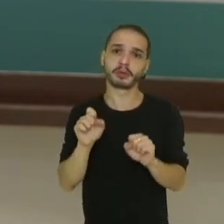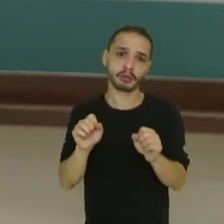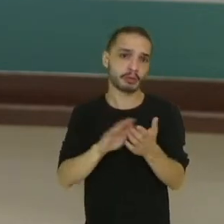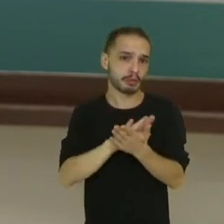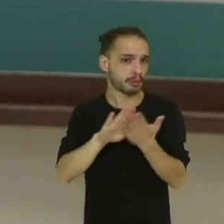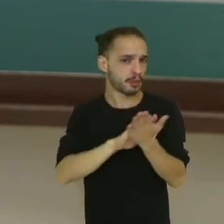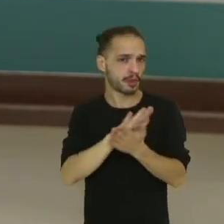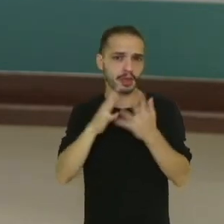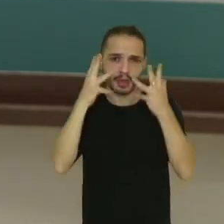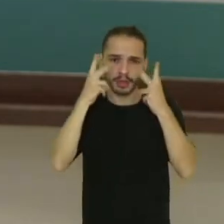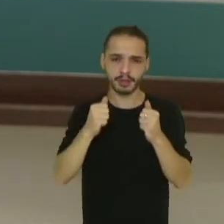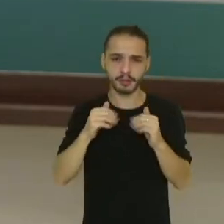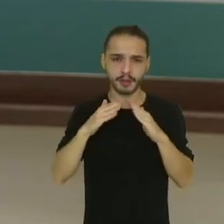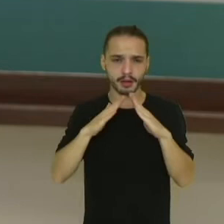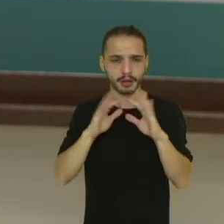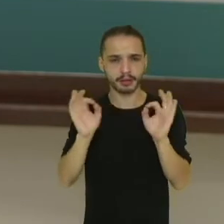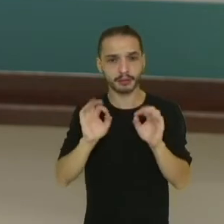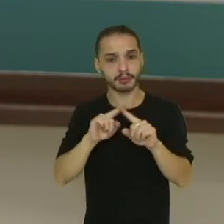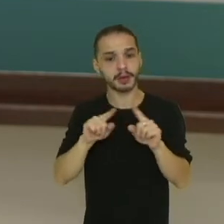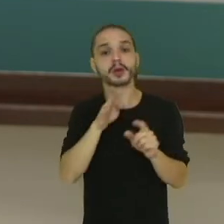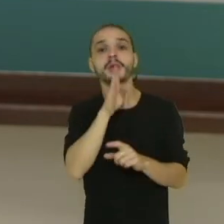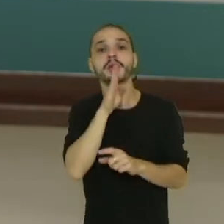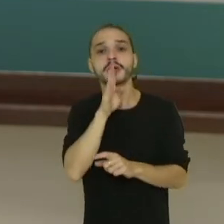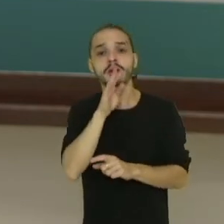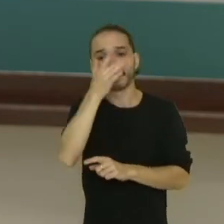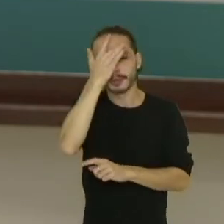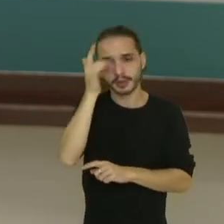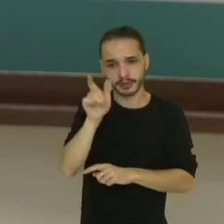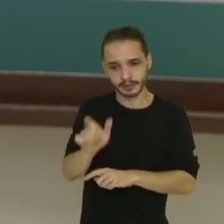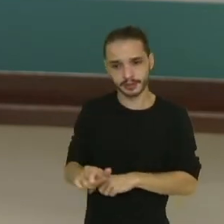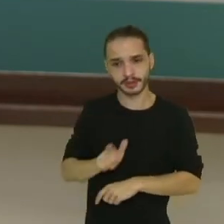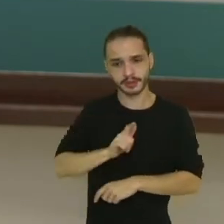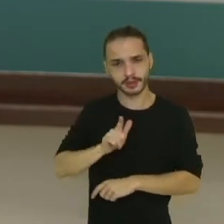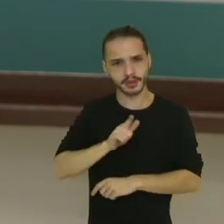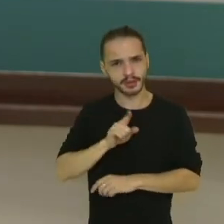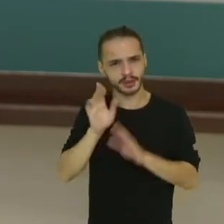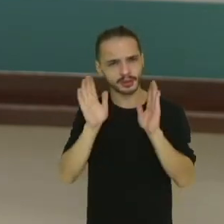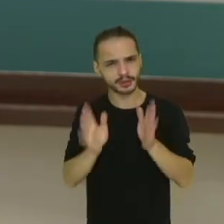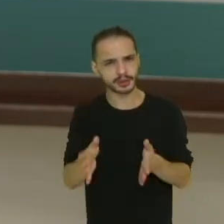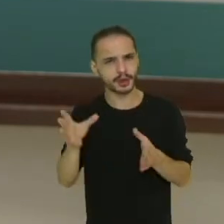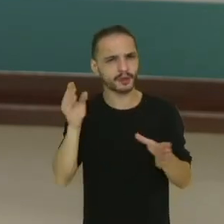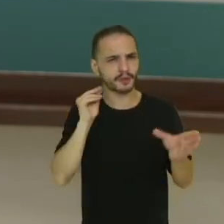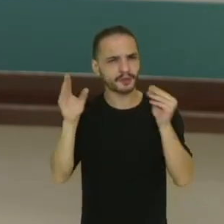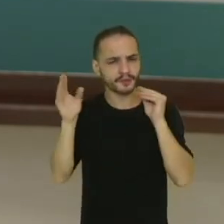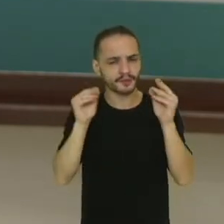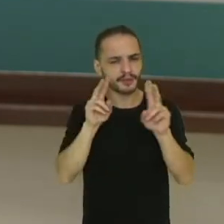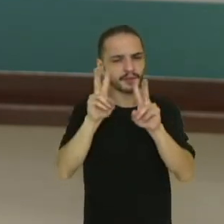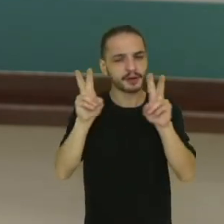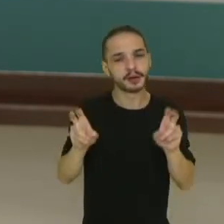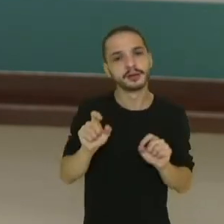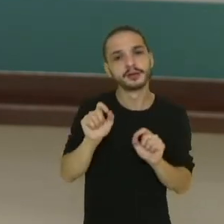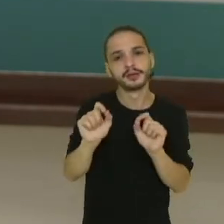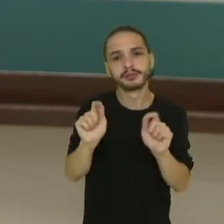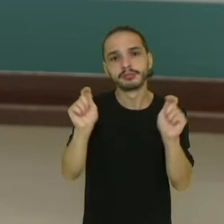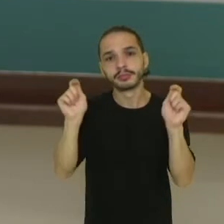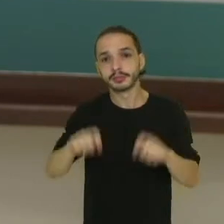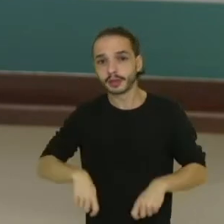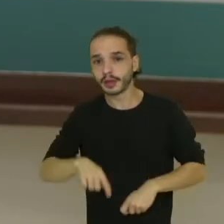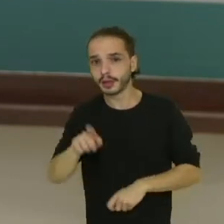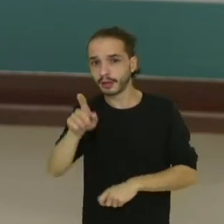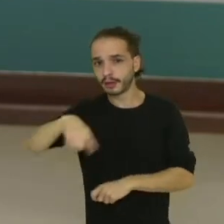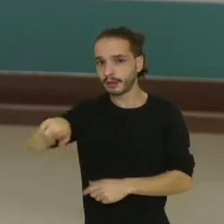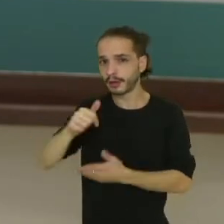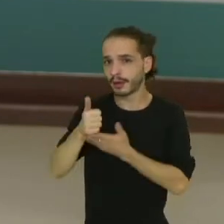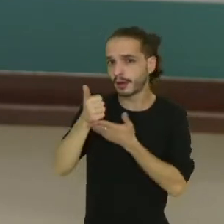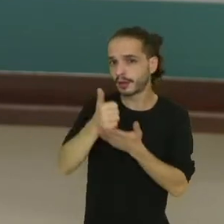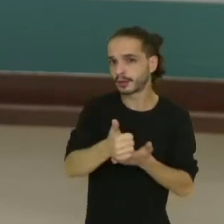de estimação, mas conhece alguém que tem, né? Já ouviu falar em algum momento a respeito dessa possibilidade de eles